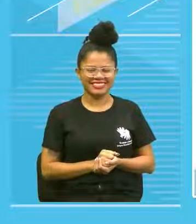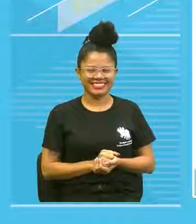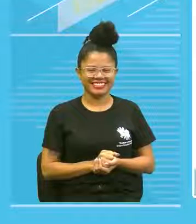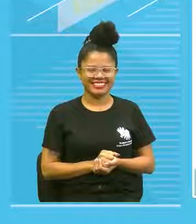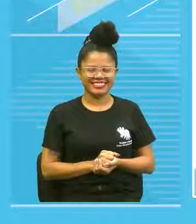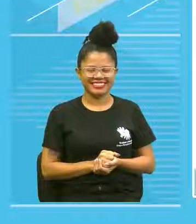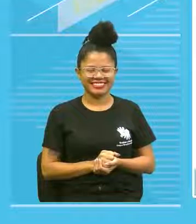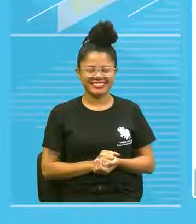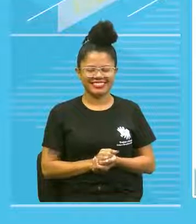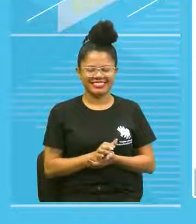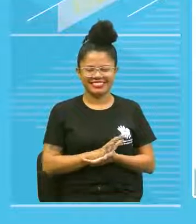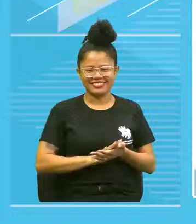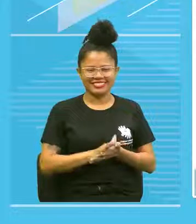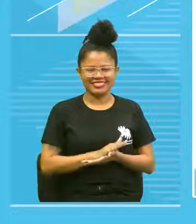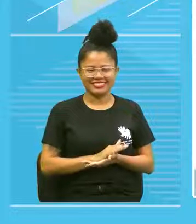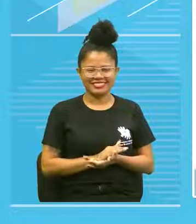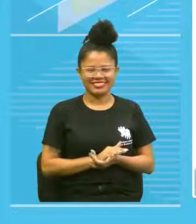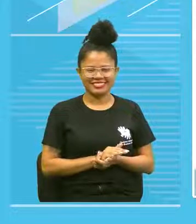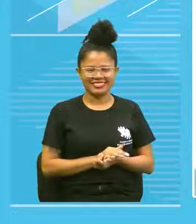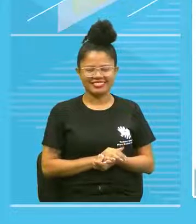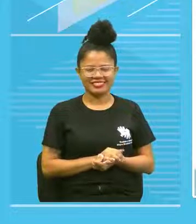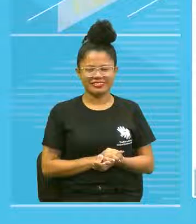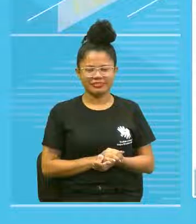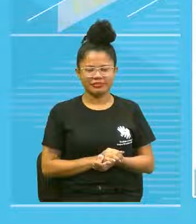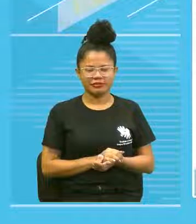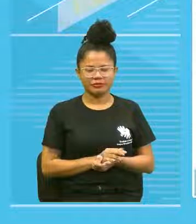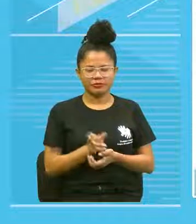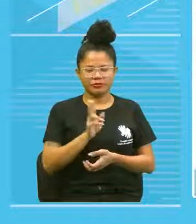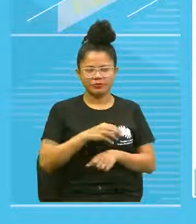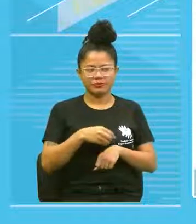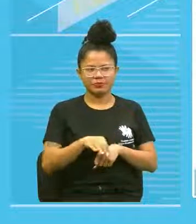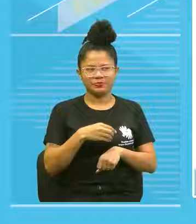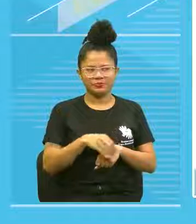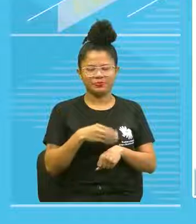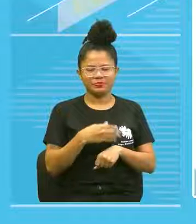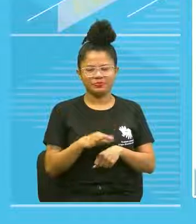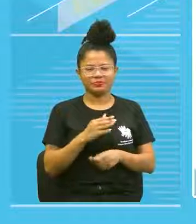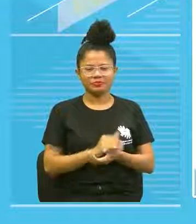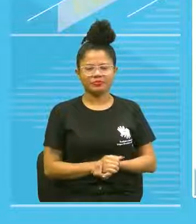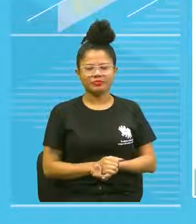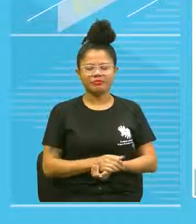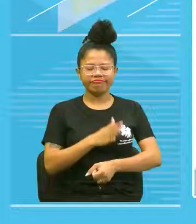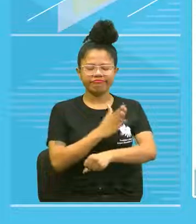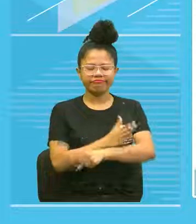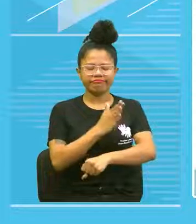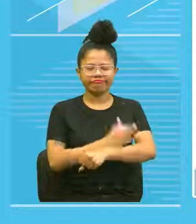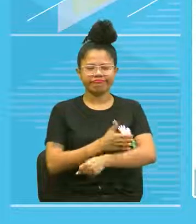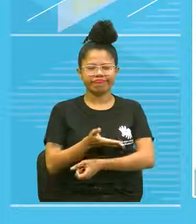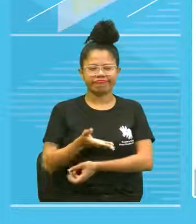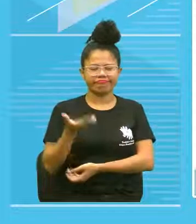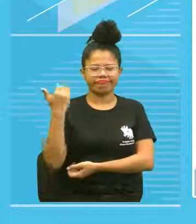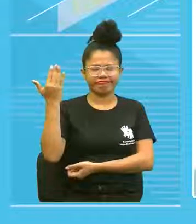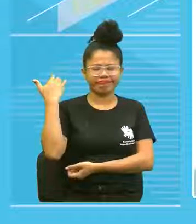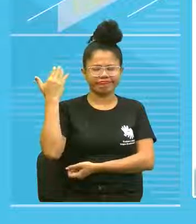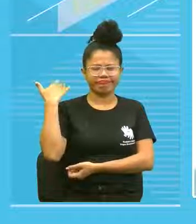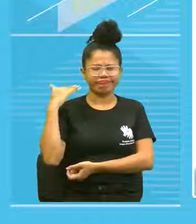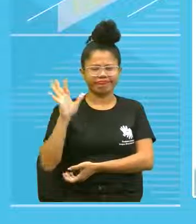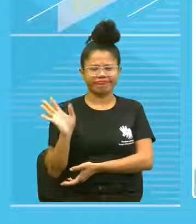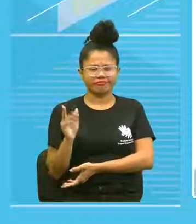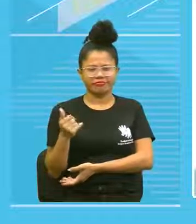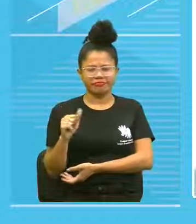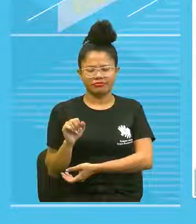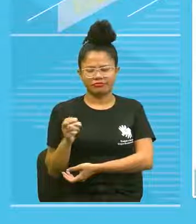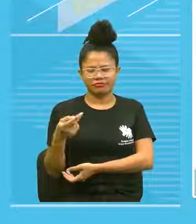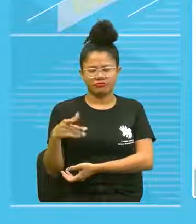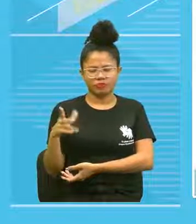e nada de ou quase nada de fósseis Oriente Médio Pode só trabalho de história a bomba nos outro aí tô